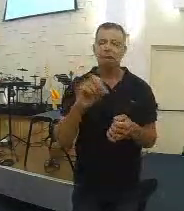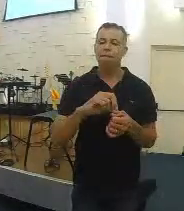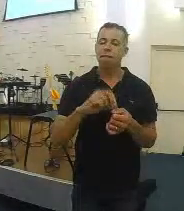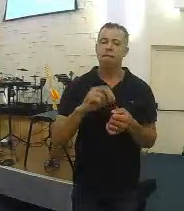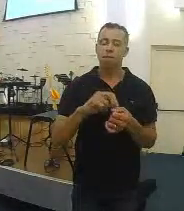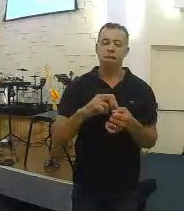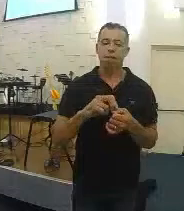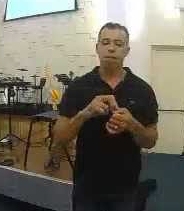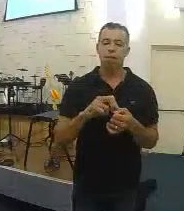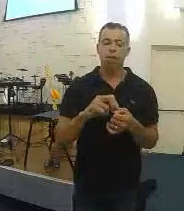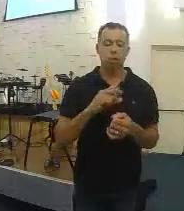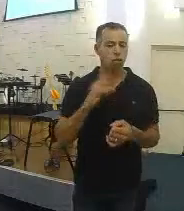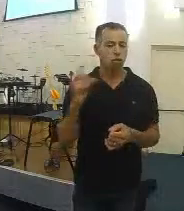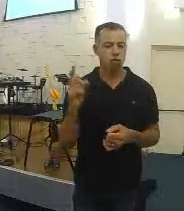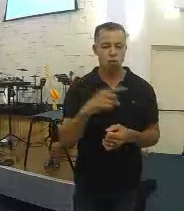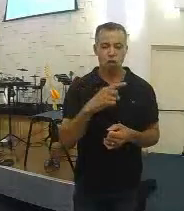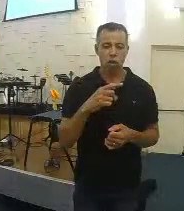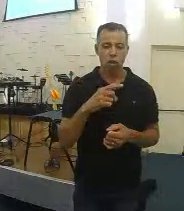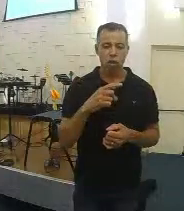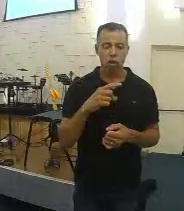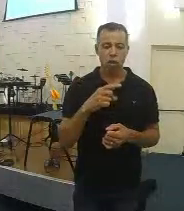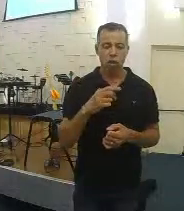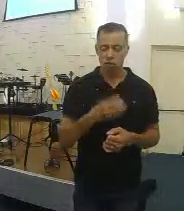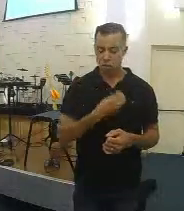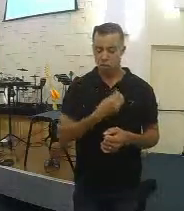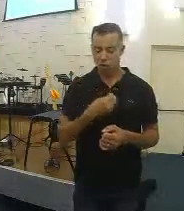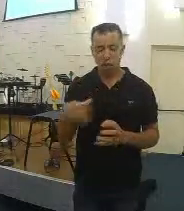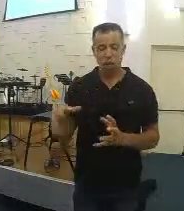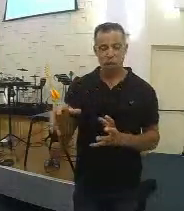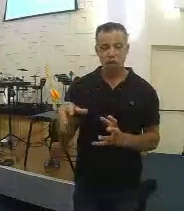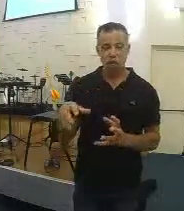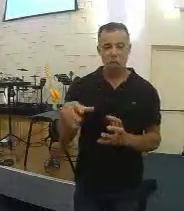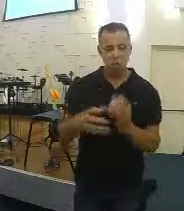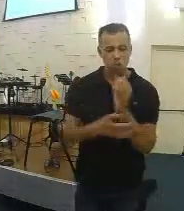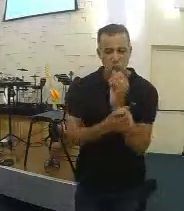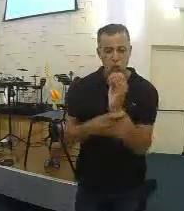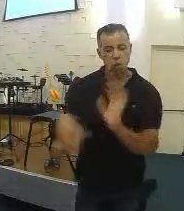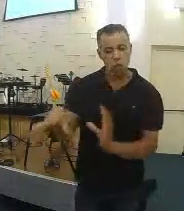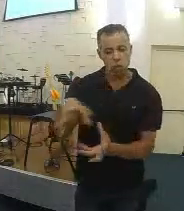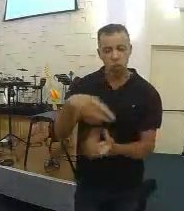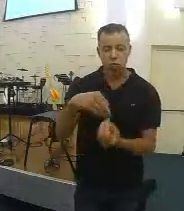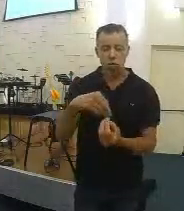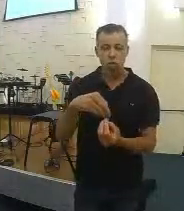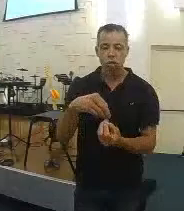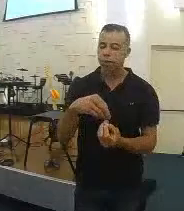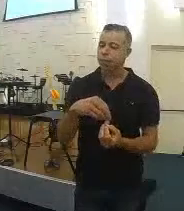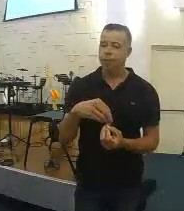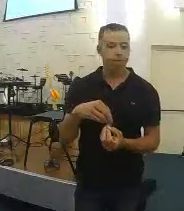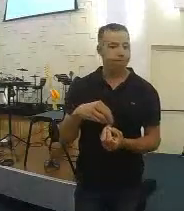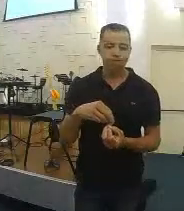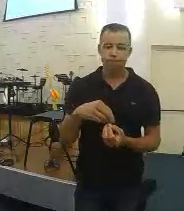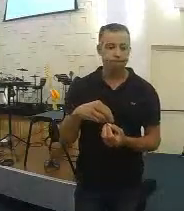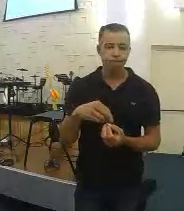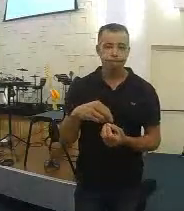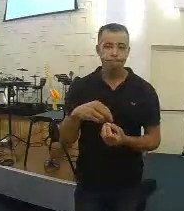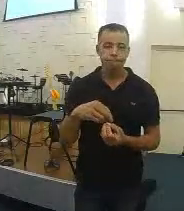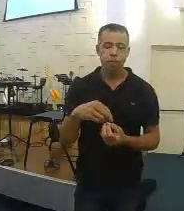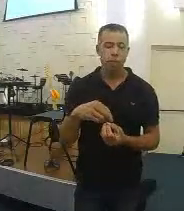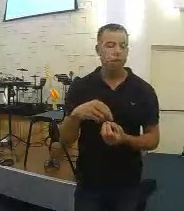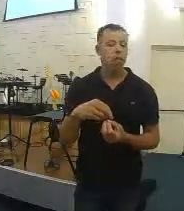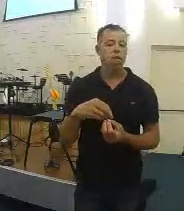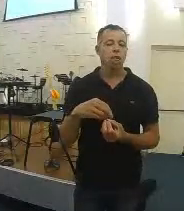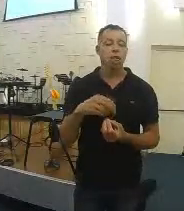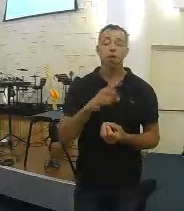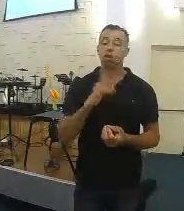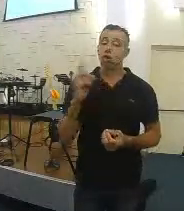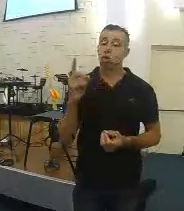vida nas mãos desse mundo? Não. Nós, pela palavra de Deus, reconheceremos que a nossa vida é um grande presente de Deus.